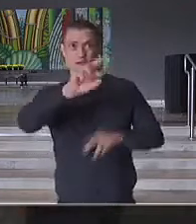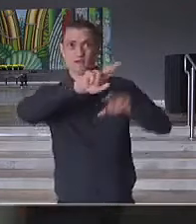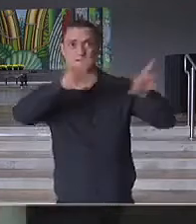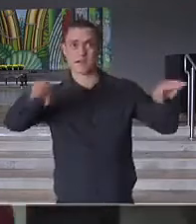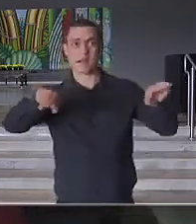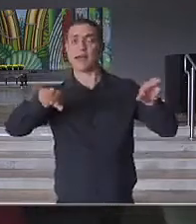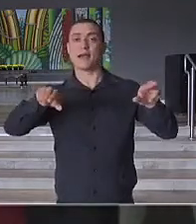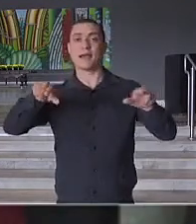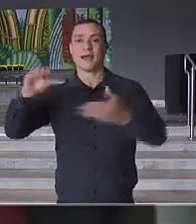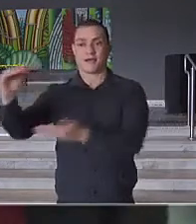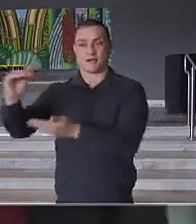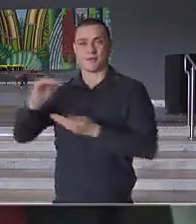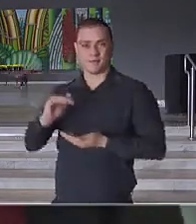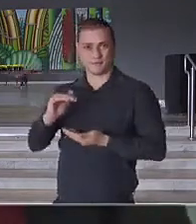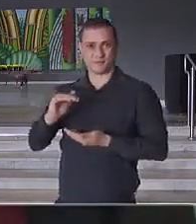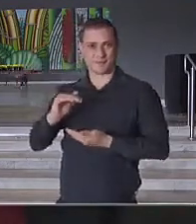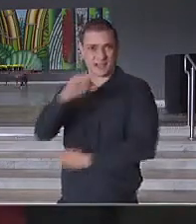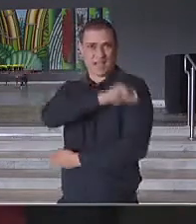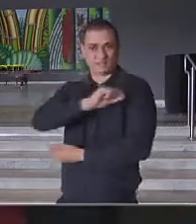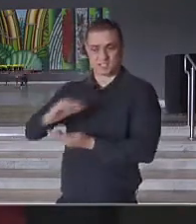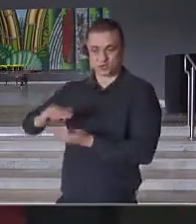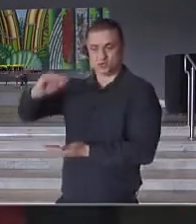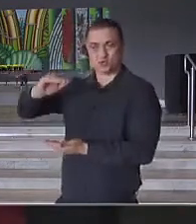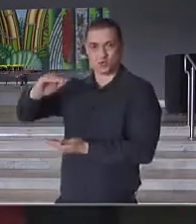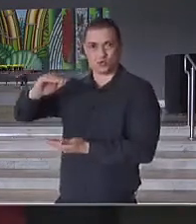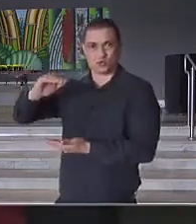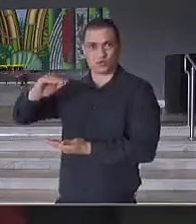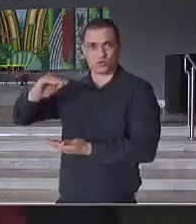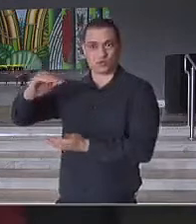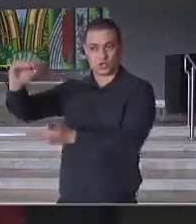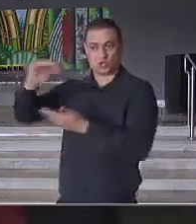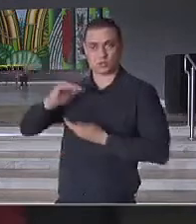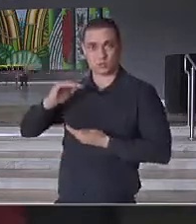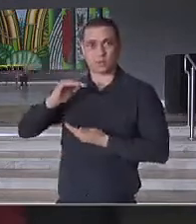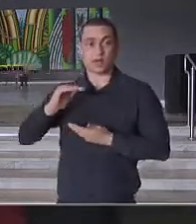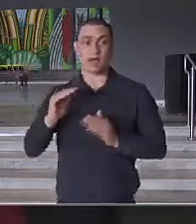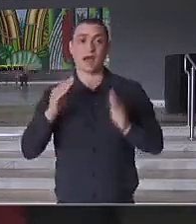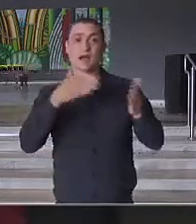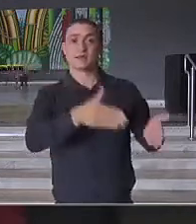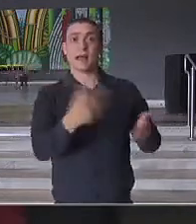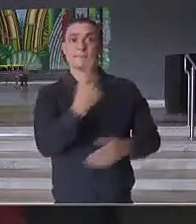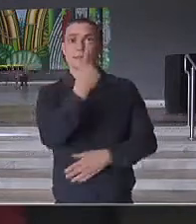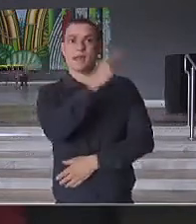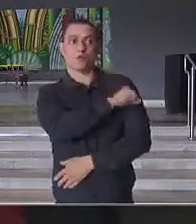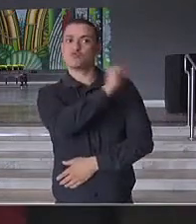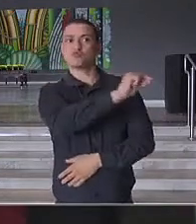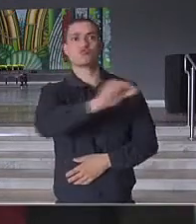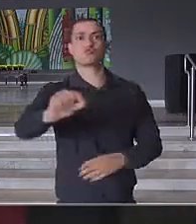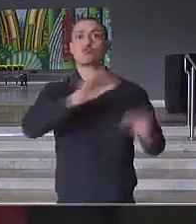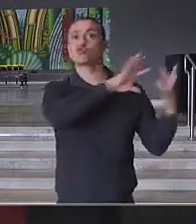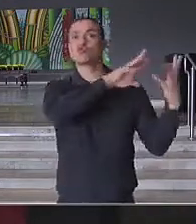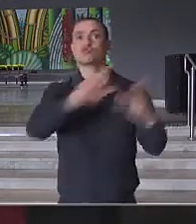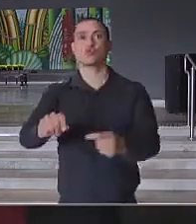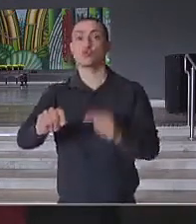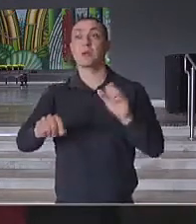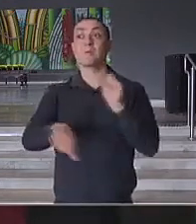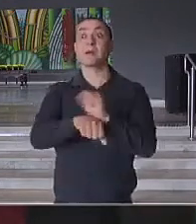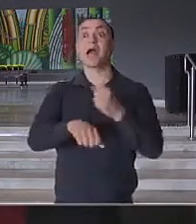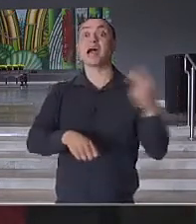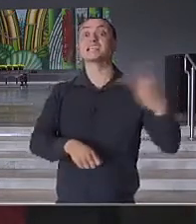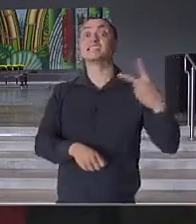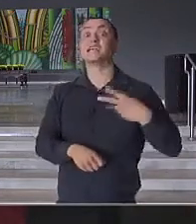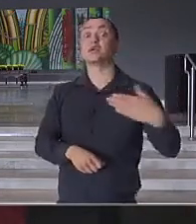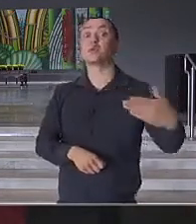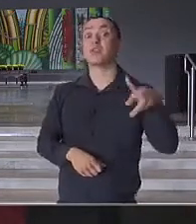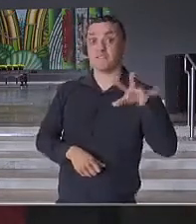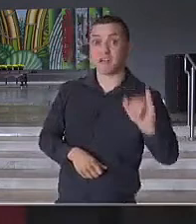todas as doses de vacinação que estão recebendo para já dar a primeira dose, sem ter certeza de que